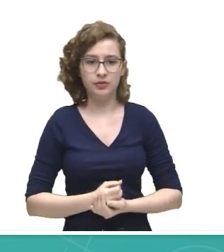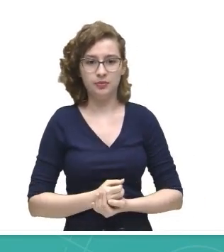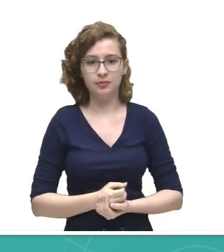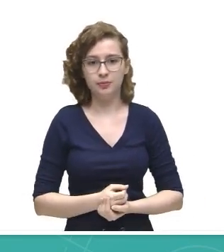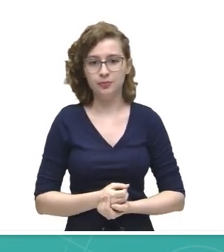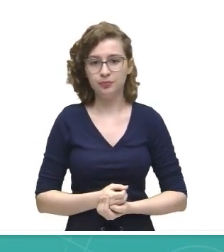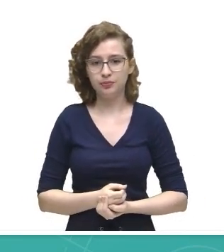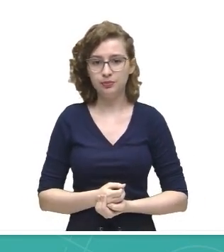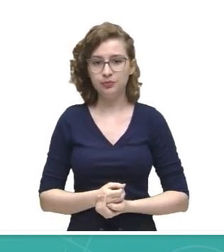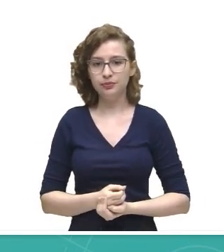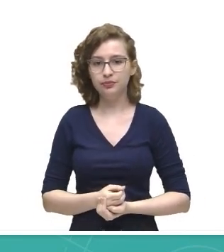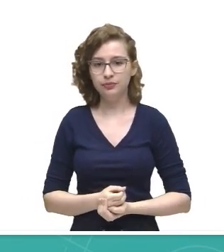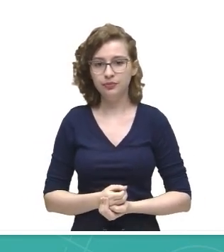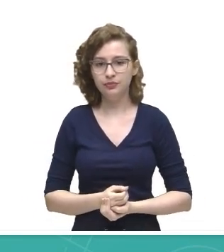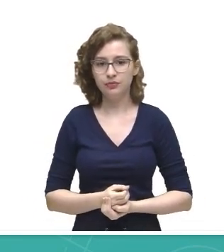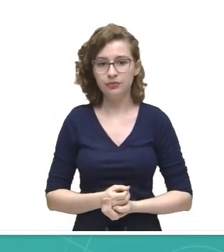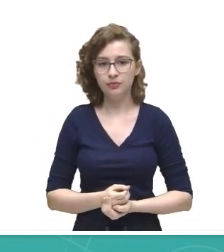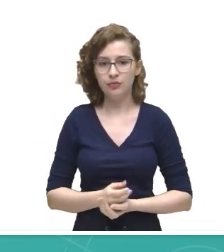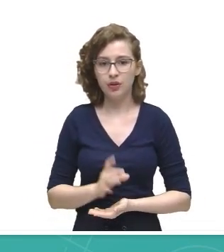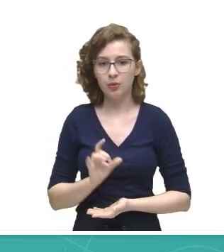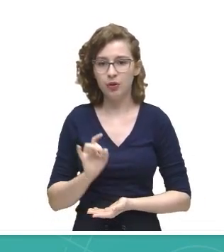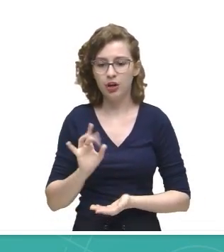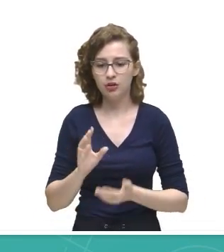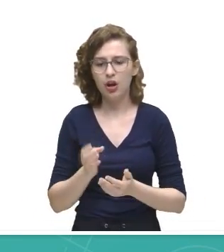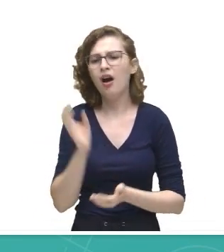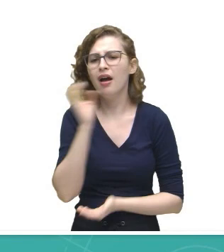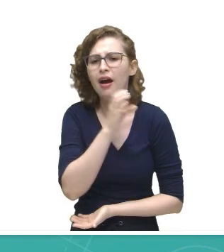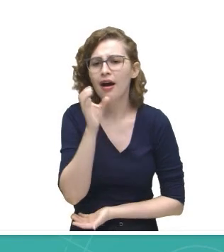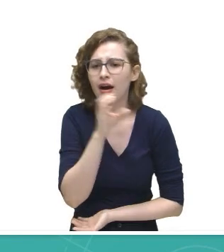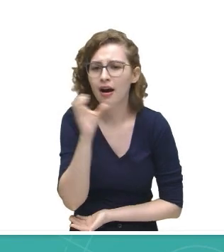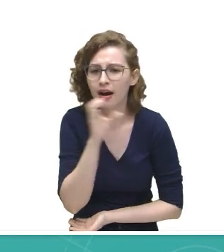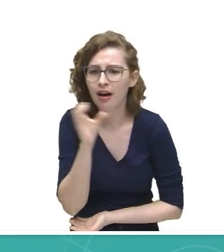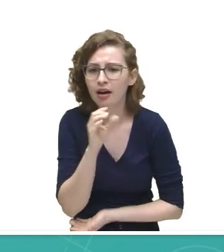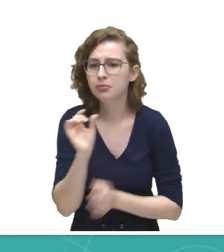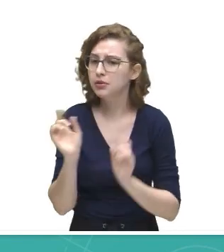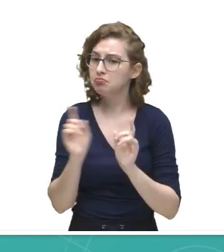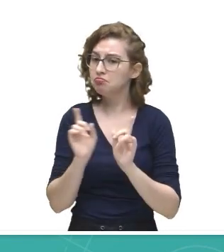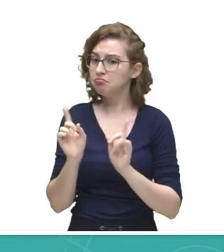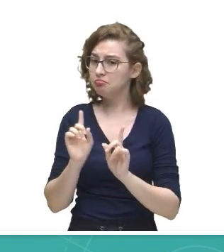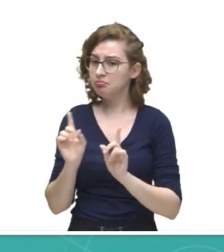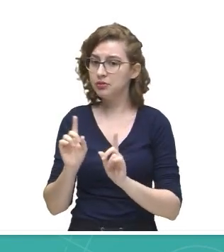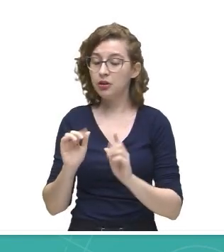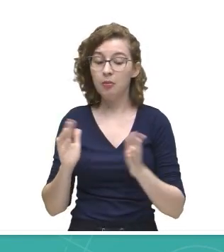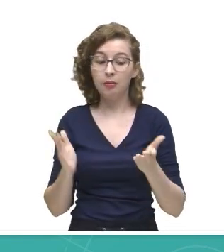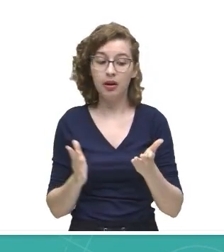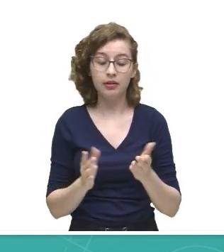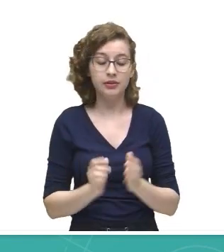importante, porque ele não vai só agilizar a produção, mas também vai